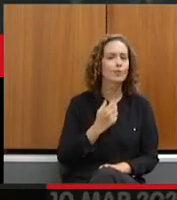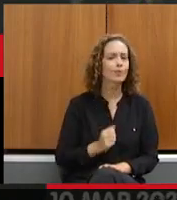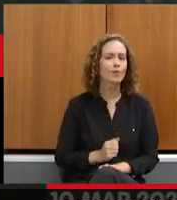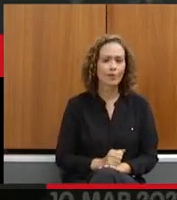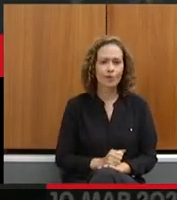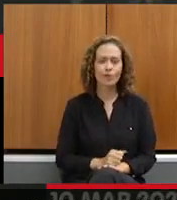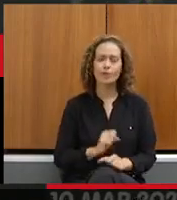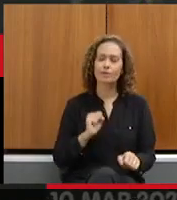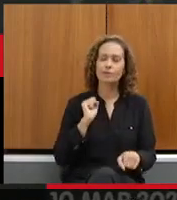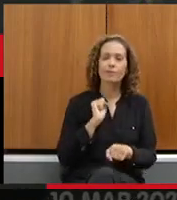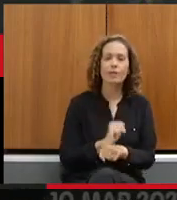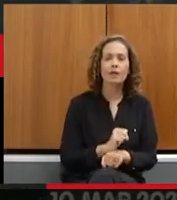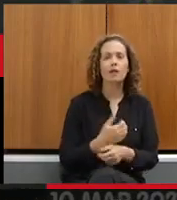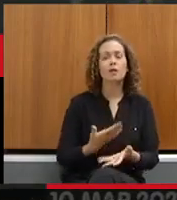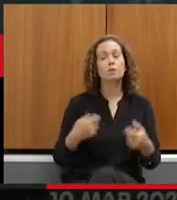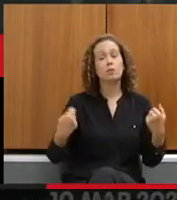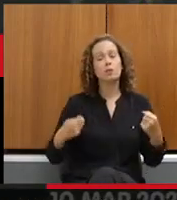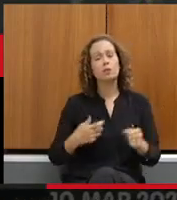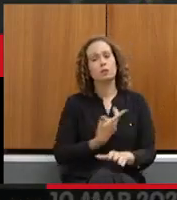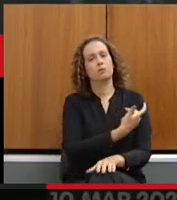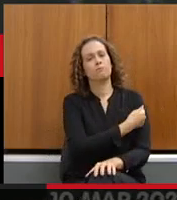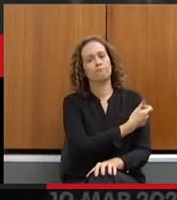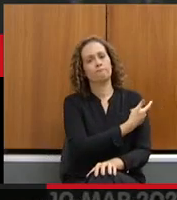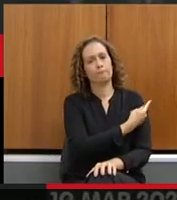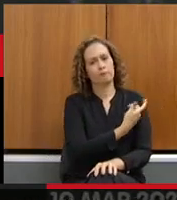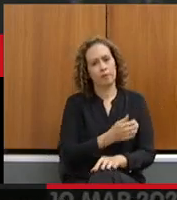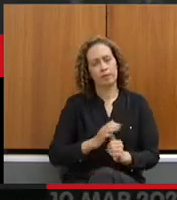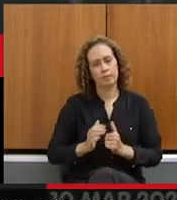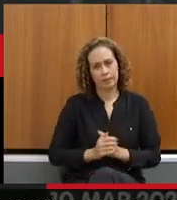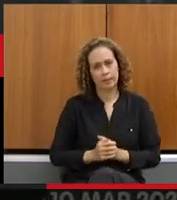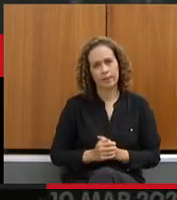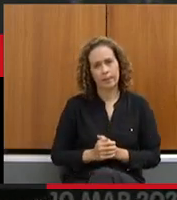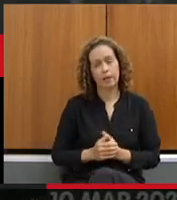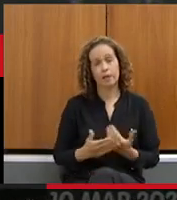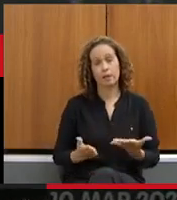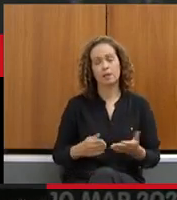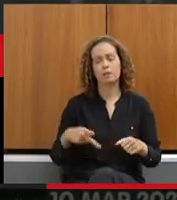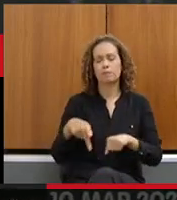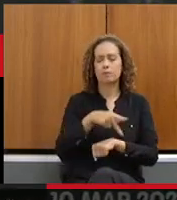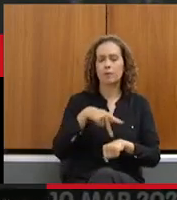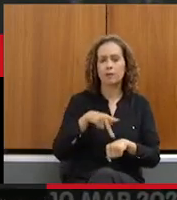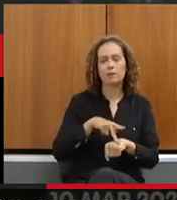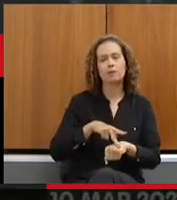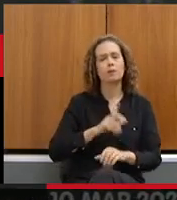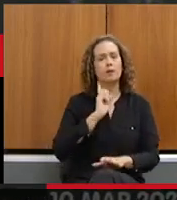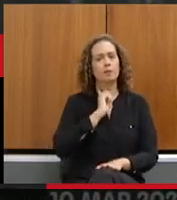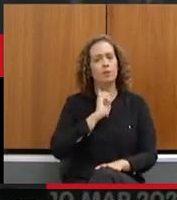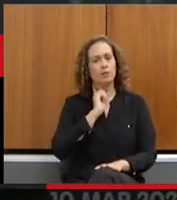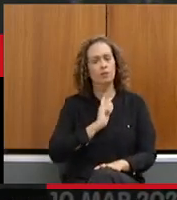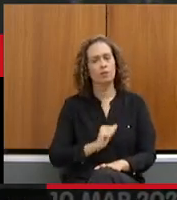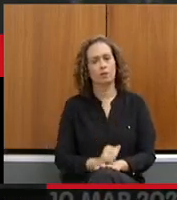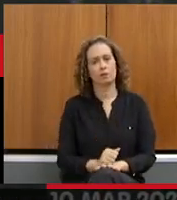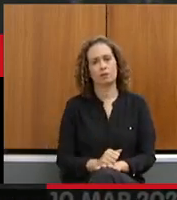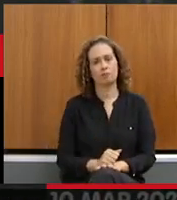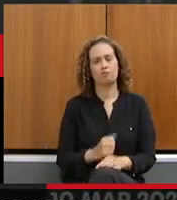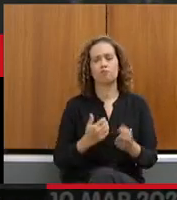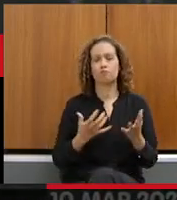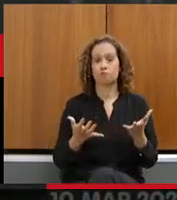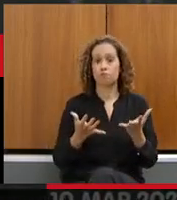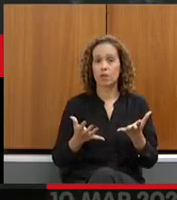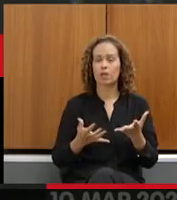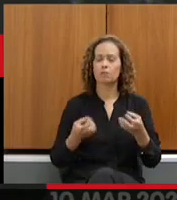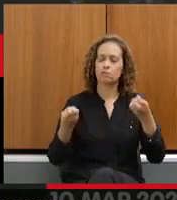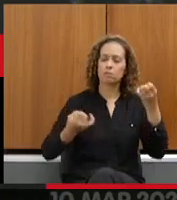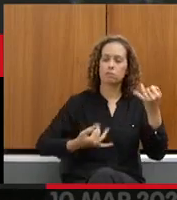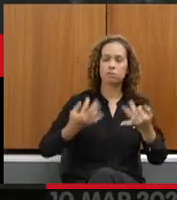e produzir as vacinas e puxar essa locomotiva se grande país que é Minas Gerais eu quero é são